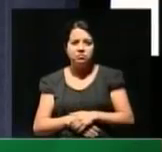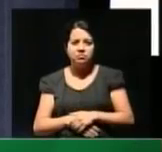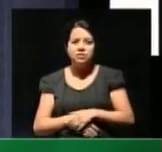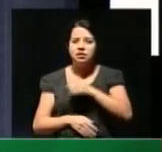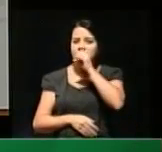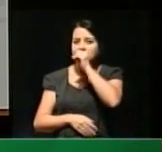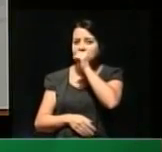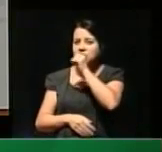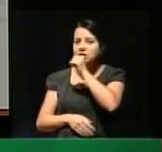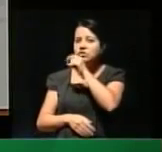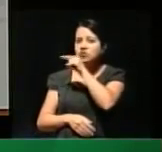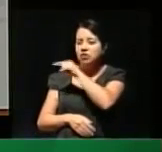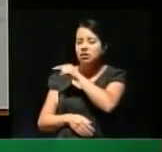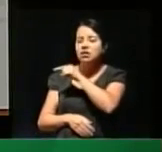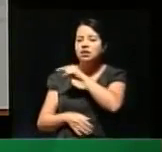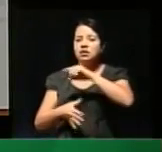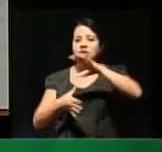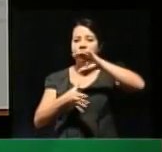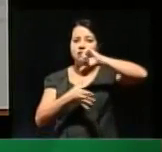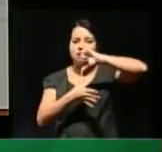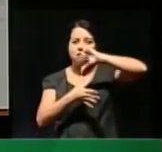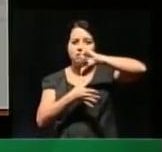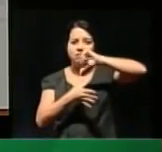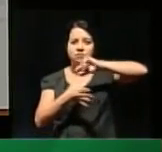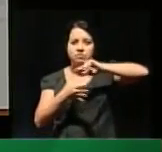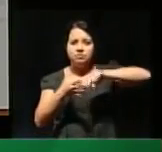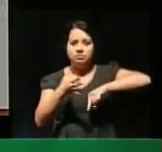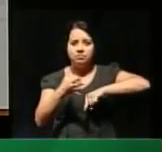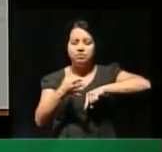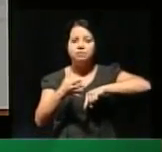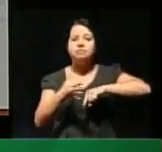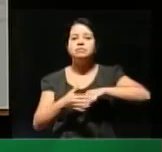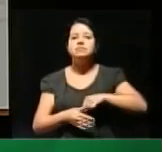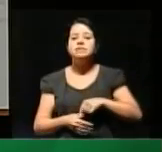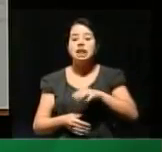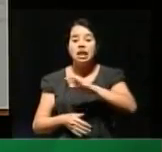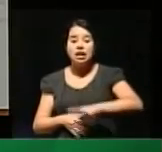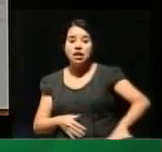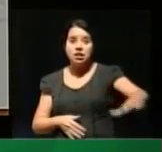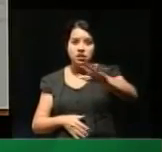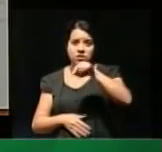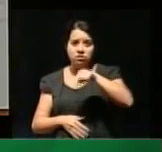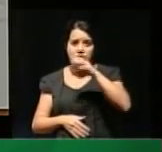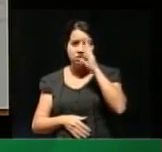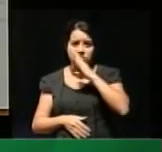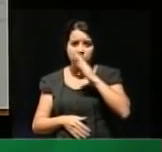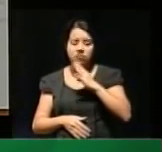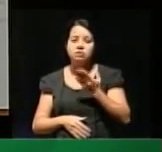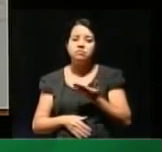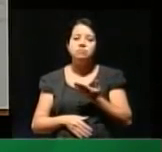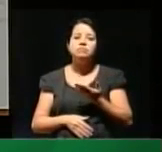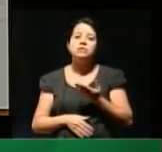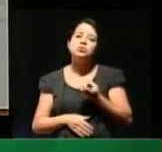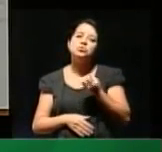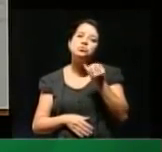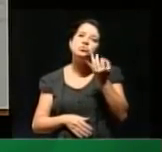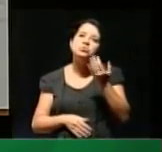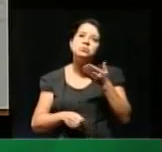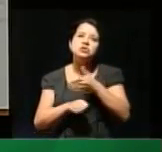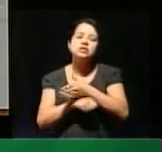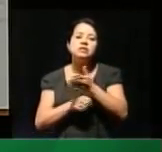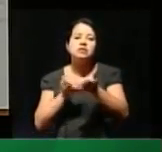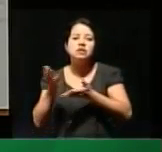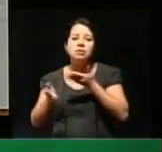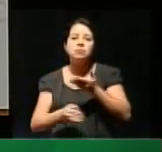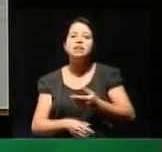é a América Latina e o Caribe. Na nossa região aqui, os números de acesso ao tratamento estagnaram.